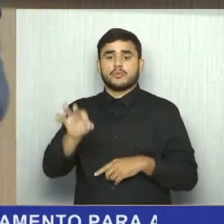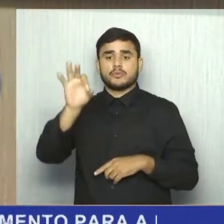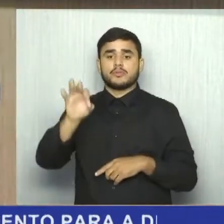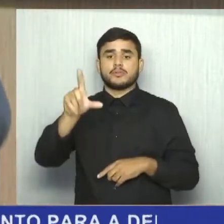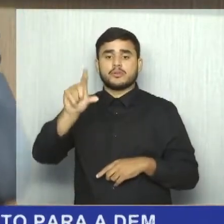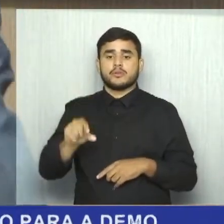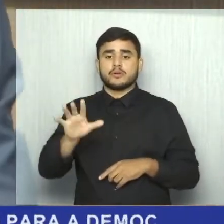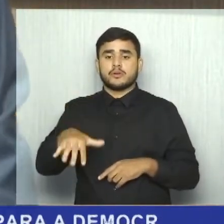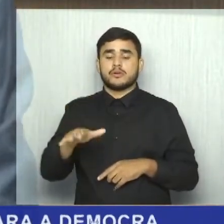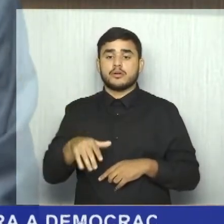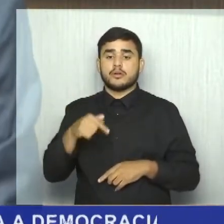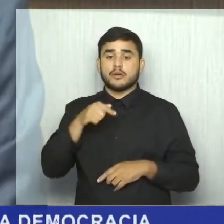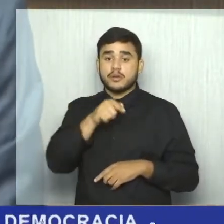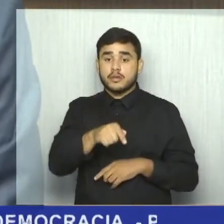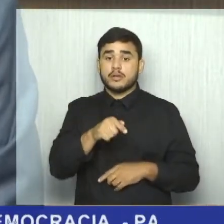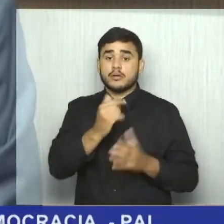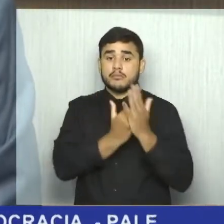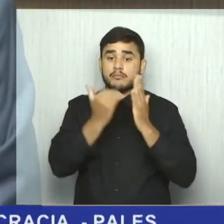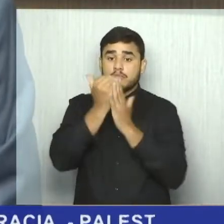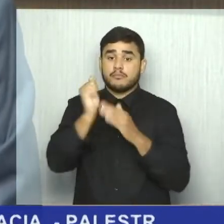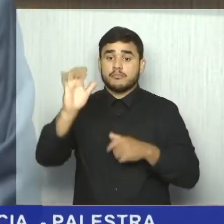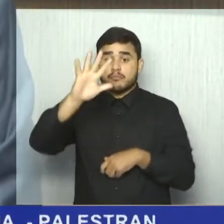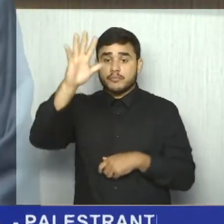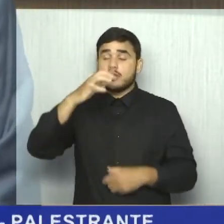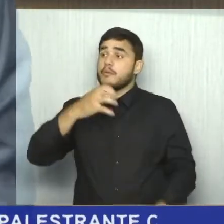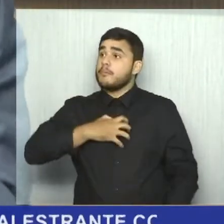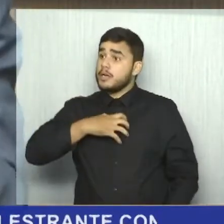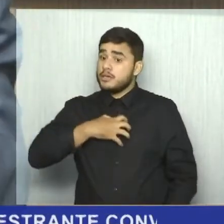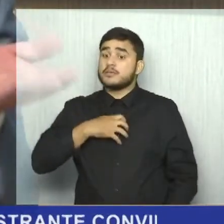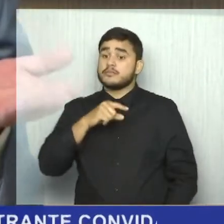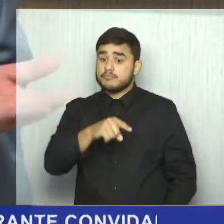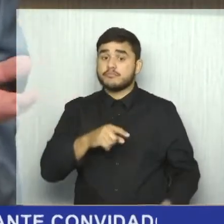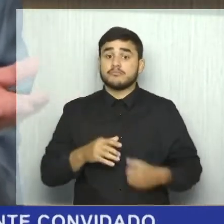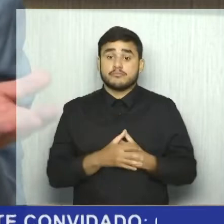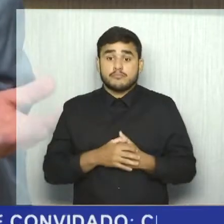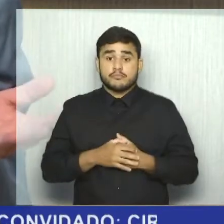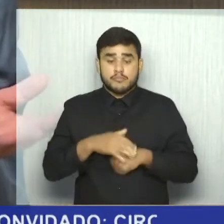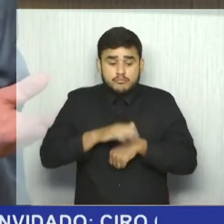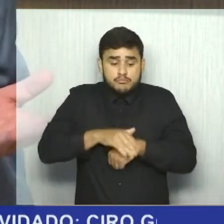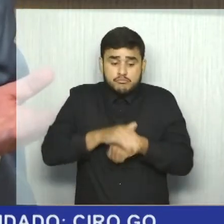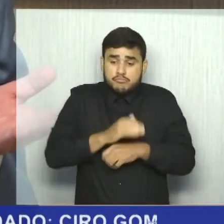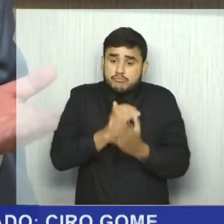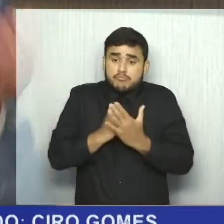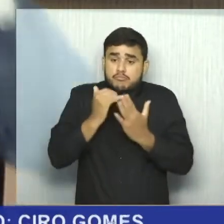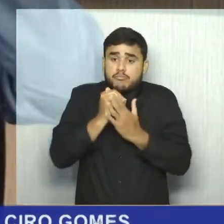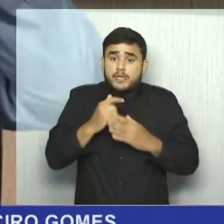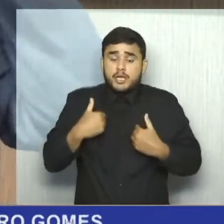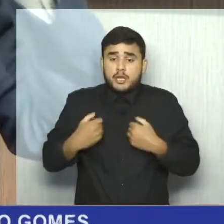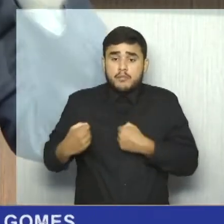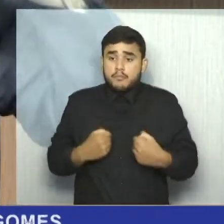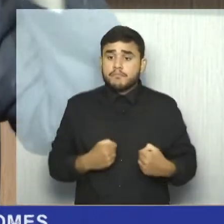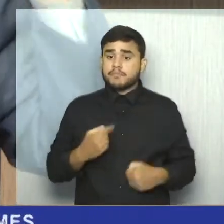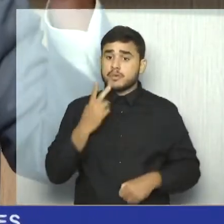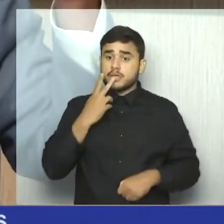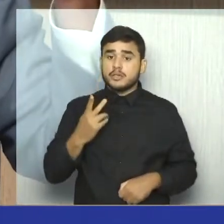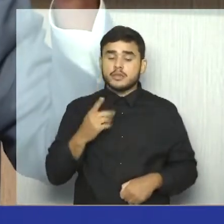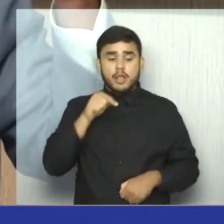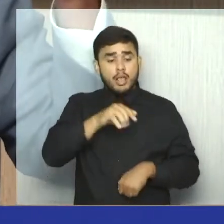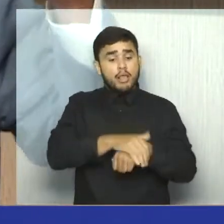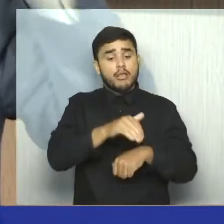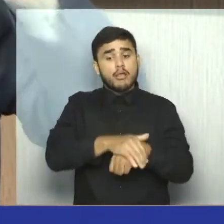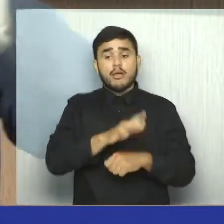hoje a gasolina mais cara é a da Bahia. Por quê? Porque é monopólio. Vocês estão entendendo?